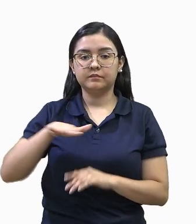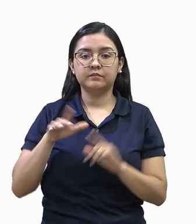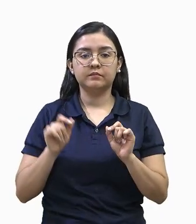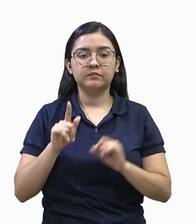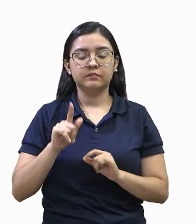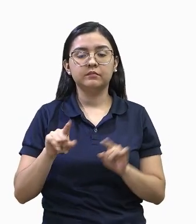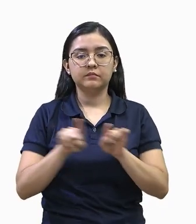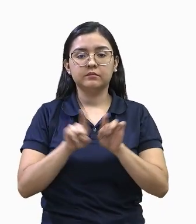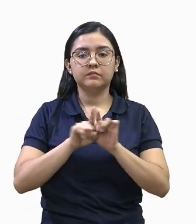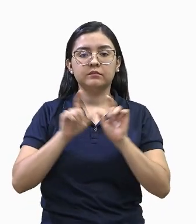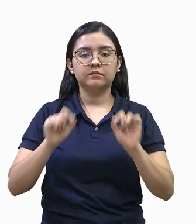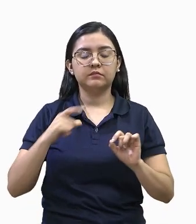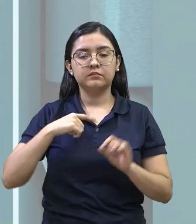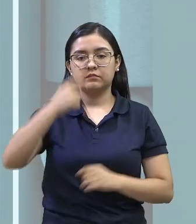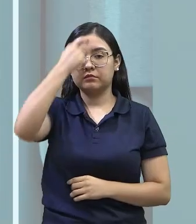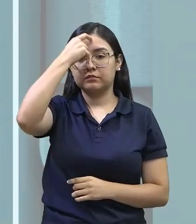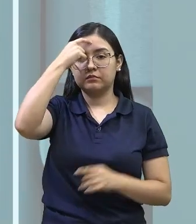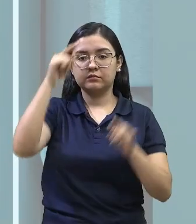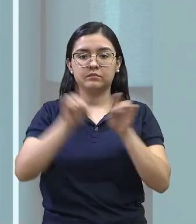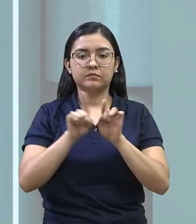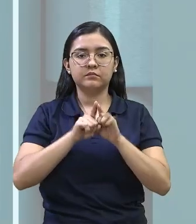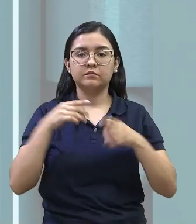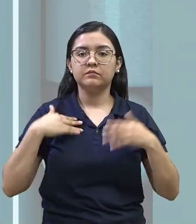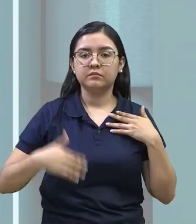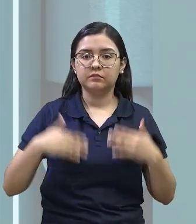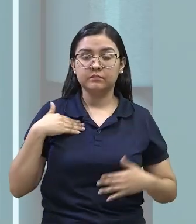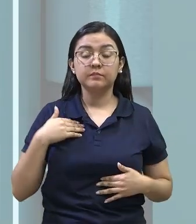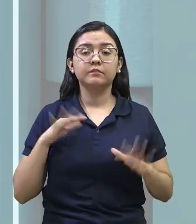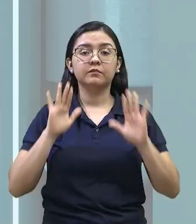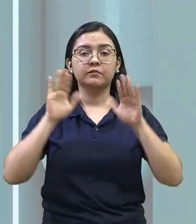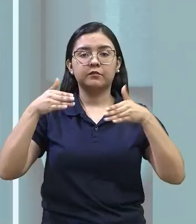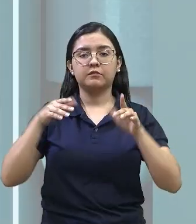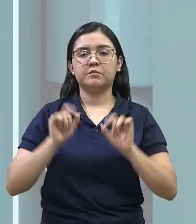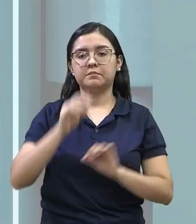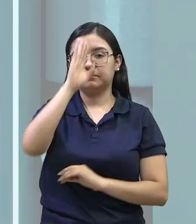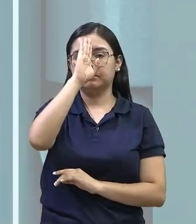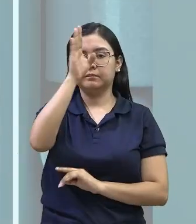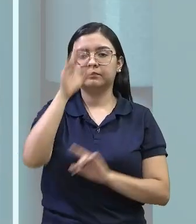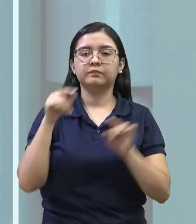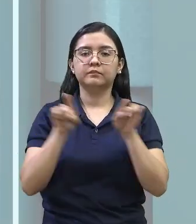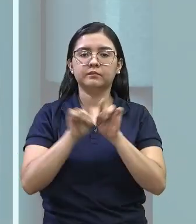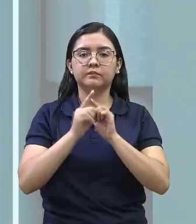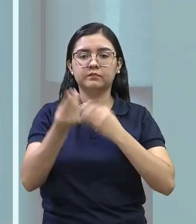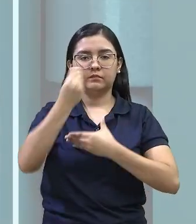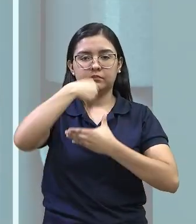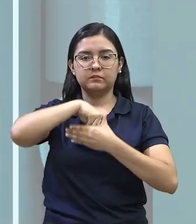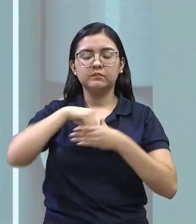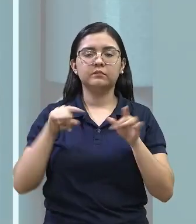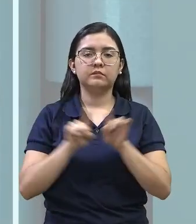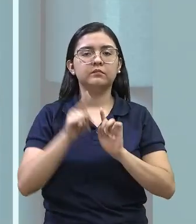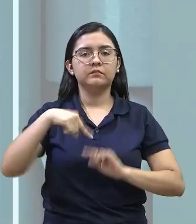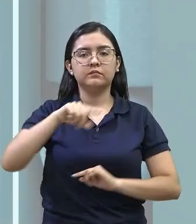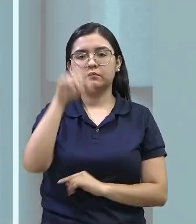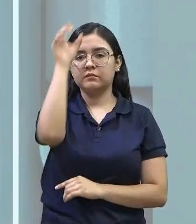de conscientização corporal, voltado mais para o interno, para que você aprenda a perceber o